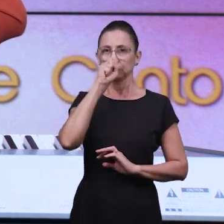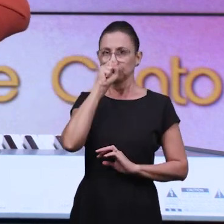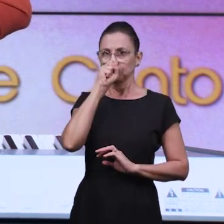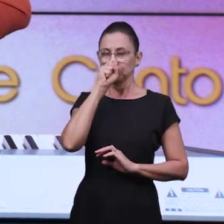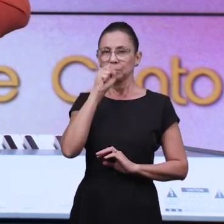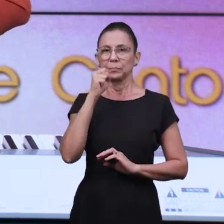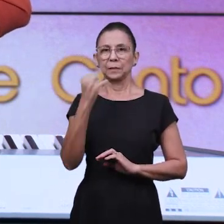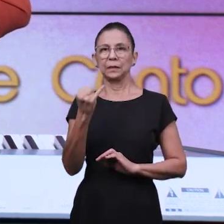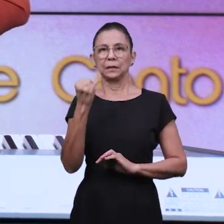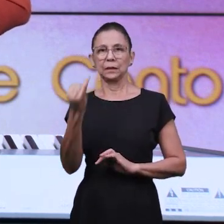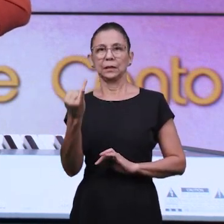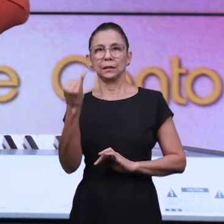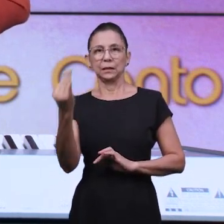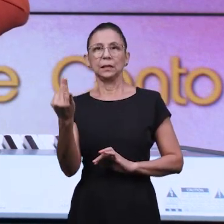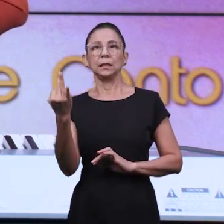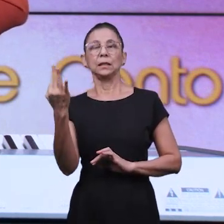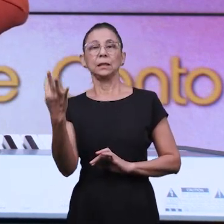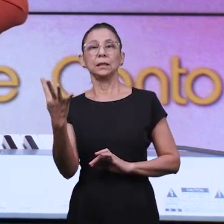Inspirou.